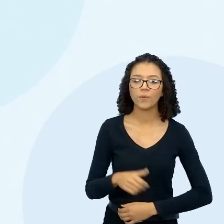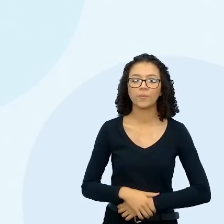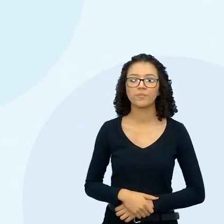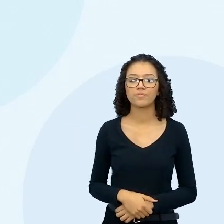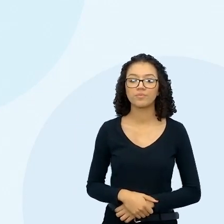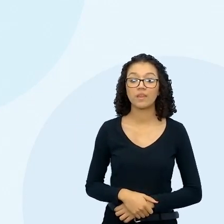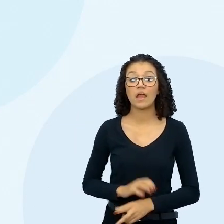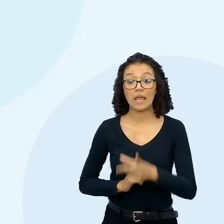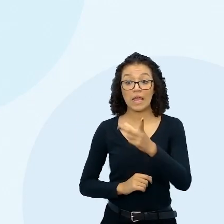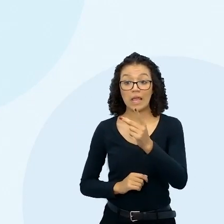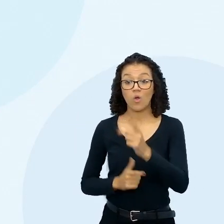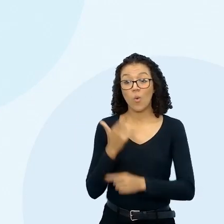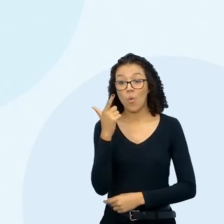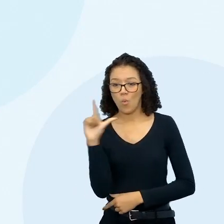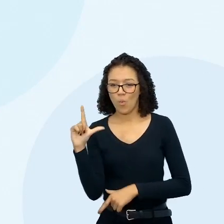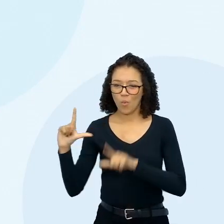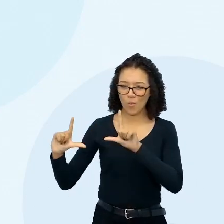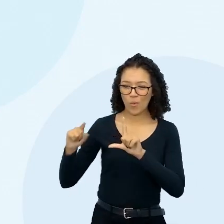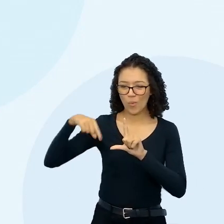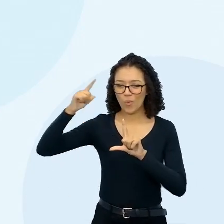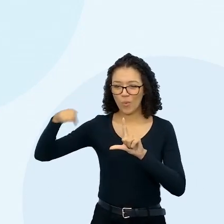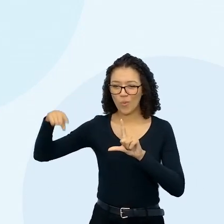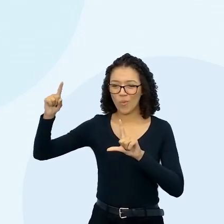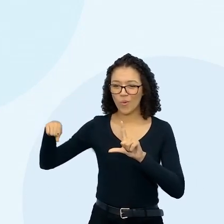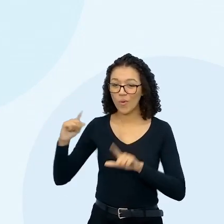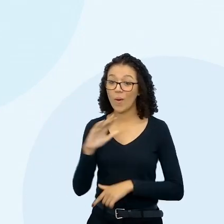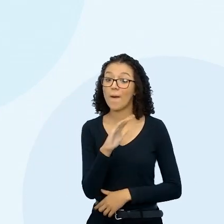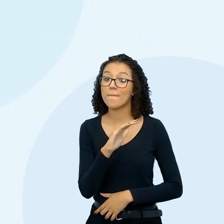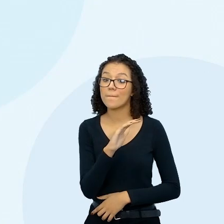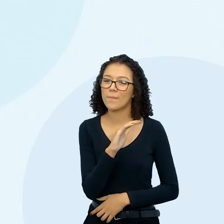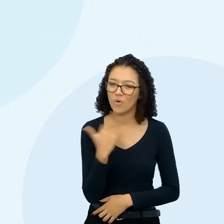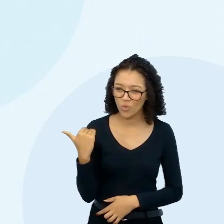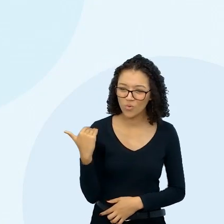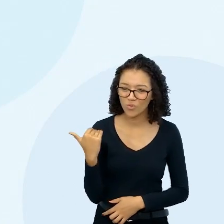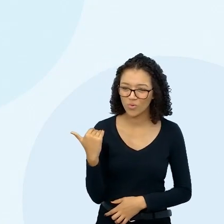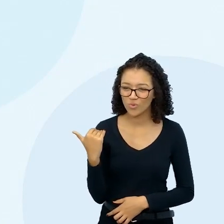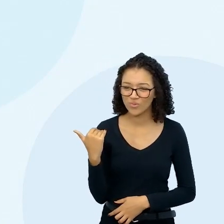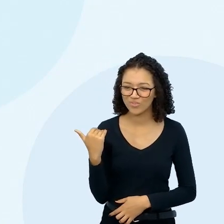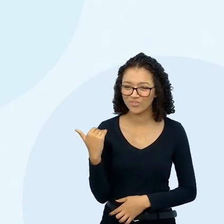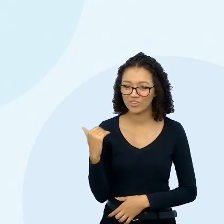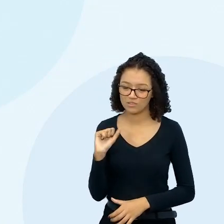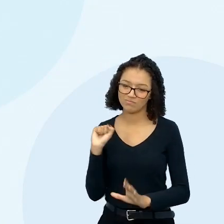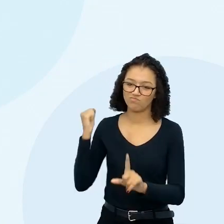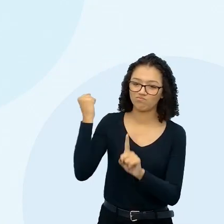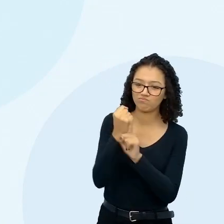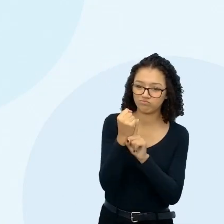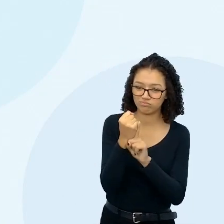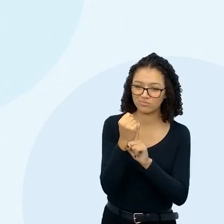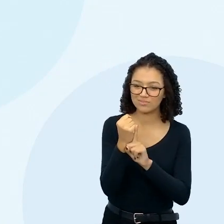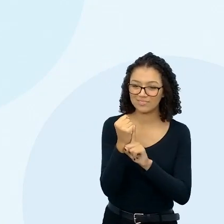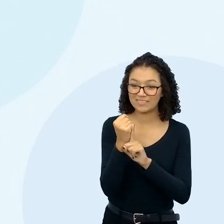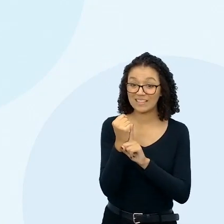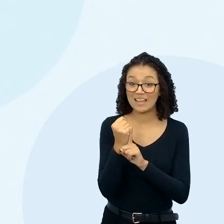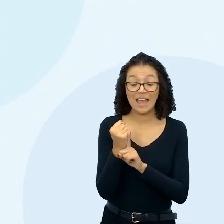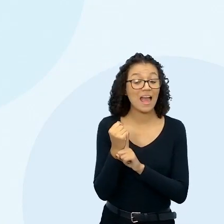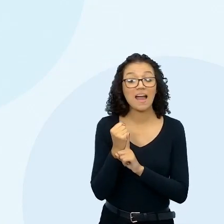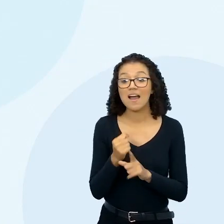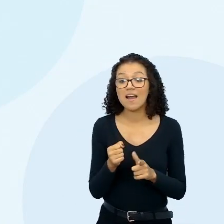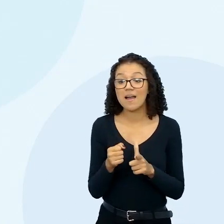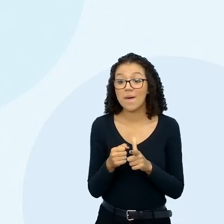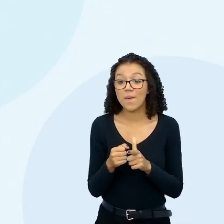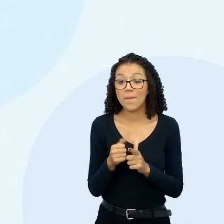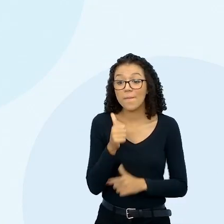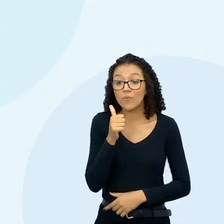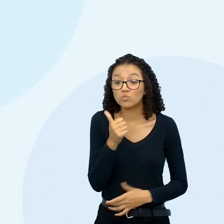que mostra, né, que a questão do homicídio ainda é a maior violência que